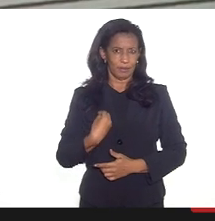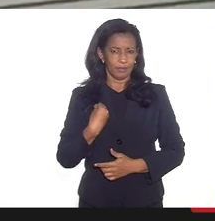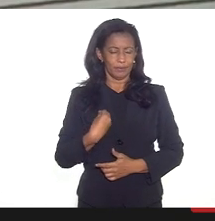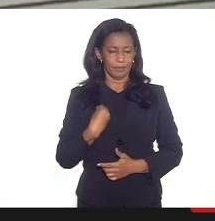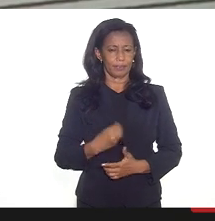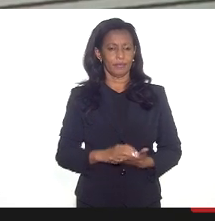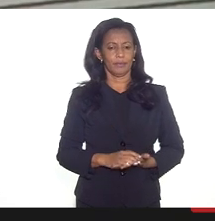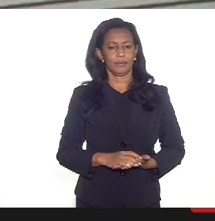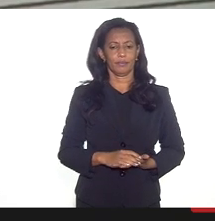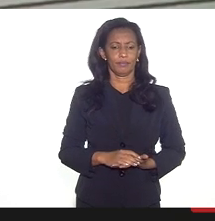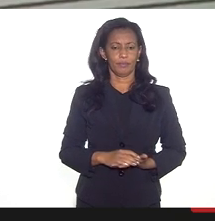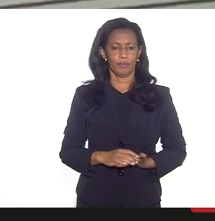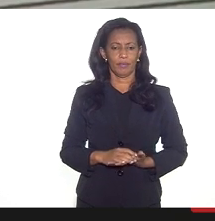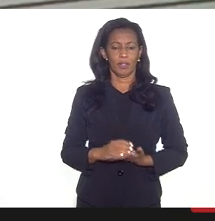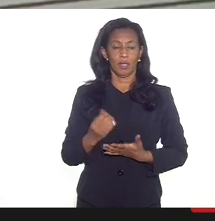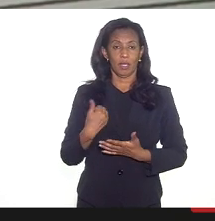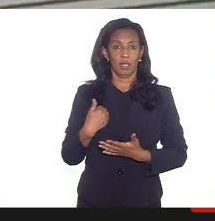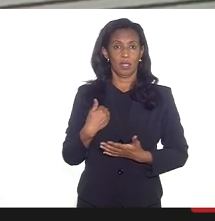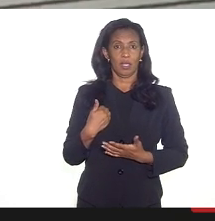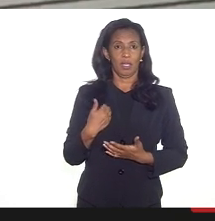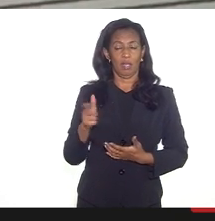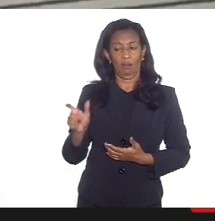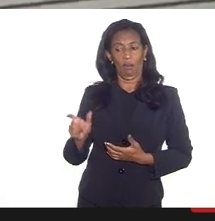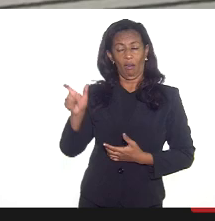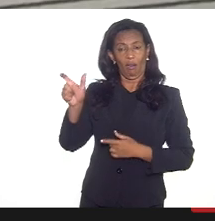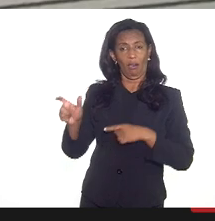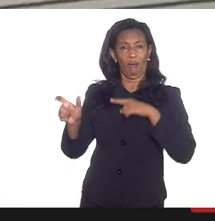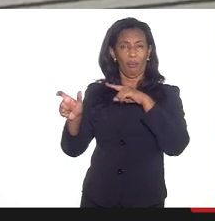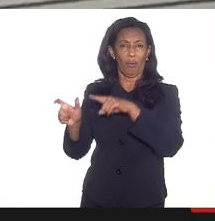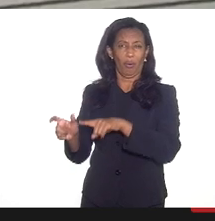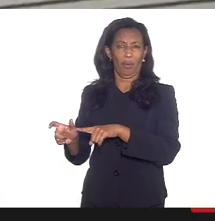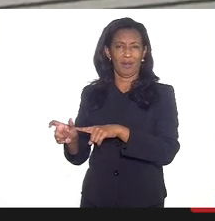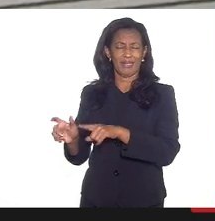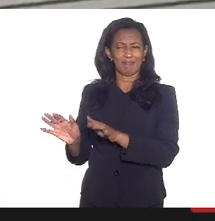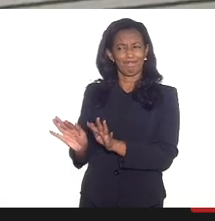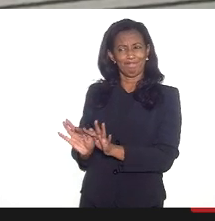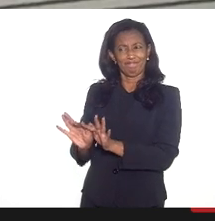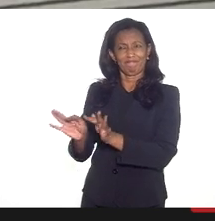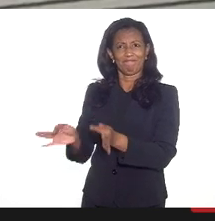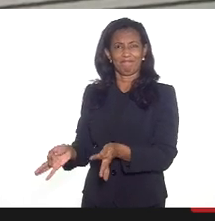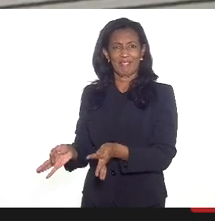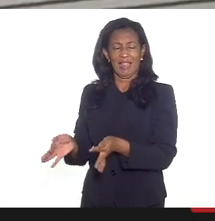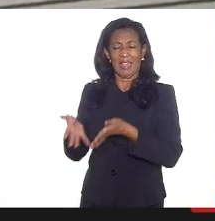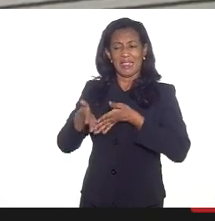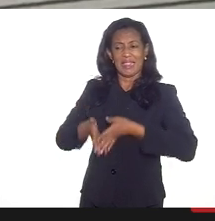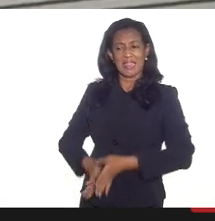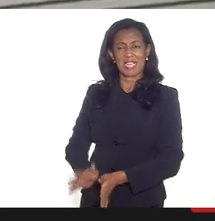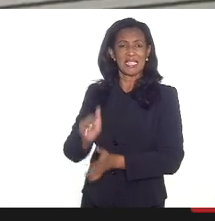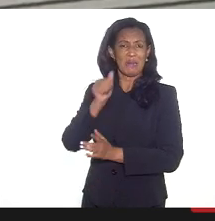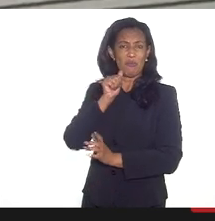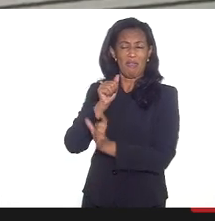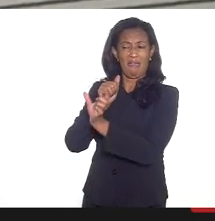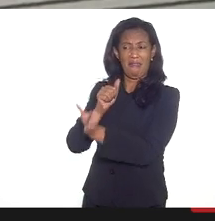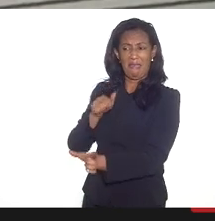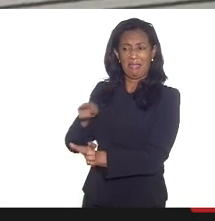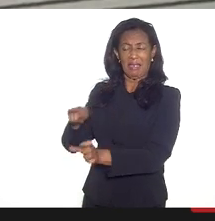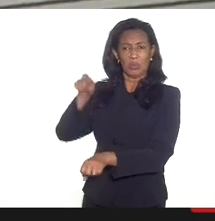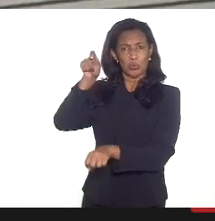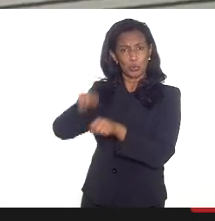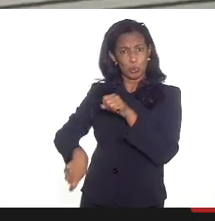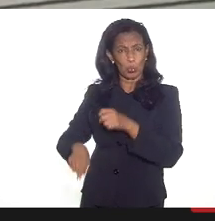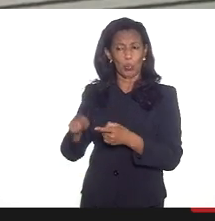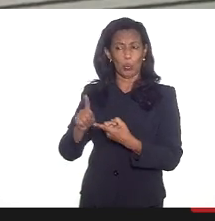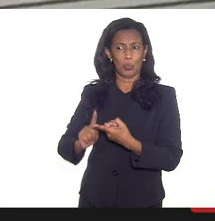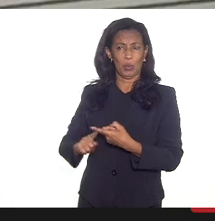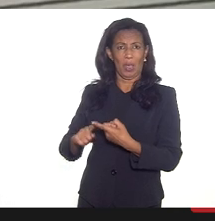que a colocam numa situação de fragilidade. Então, nasceu mulher, você está sujeita ao estupro, você está